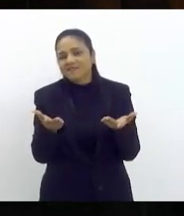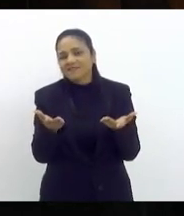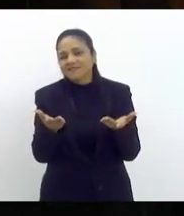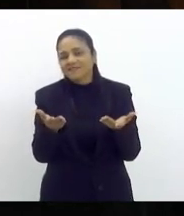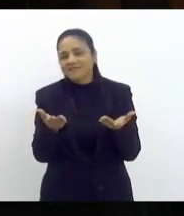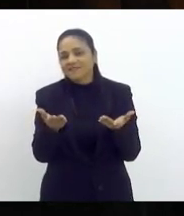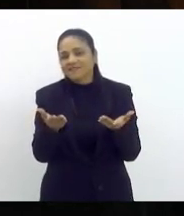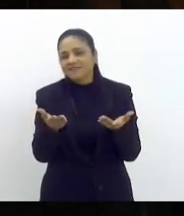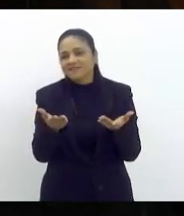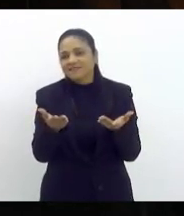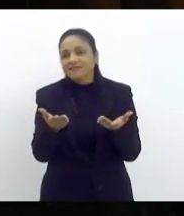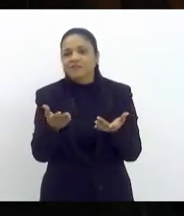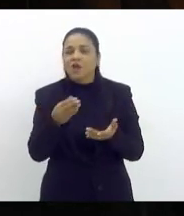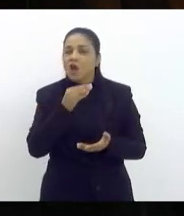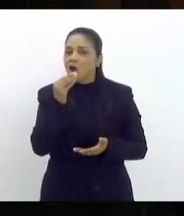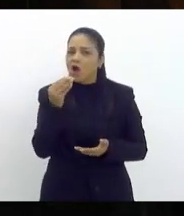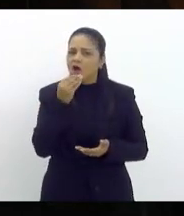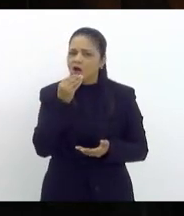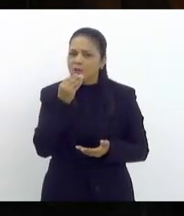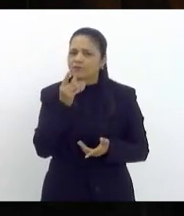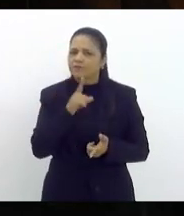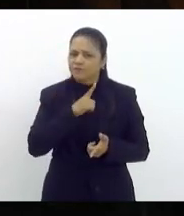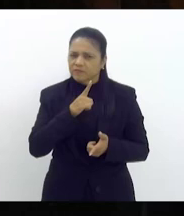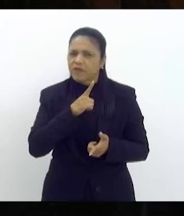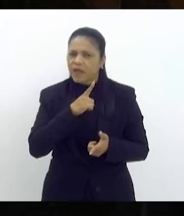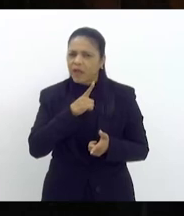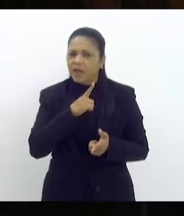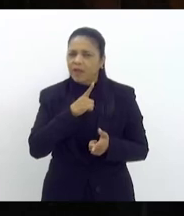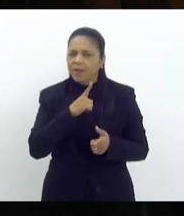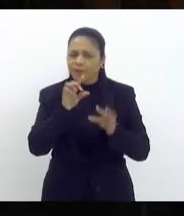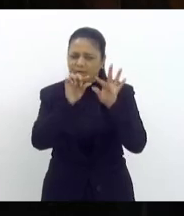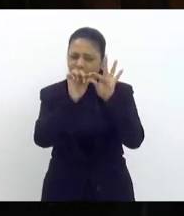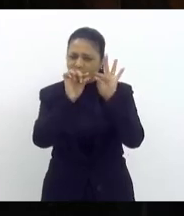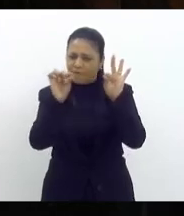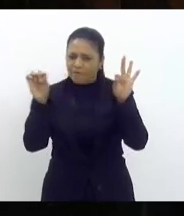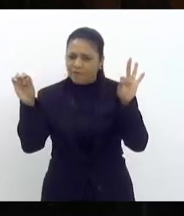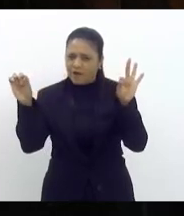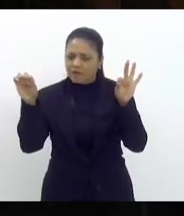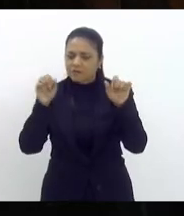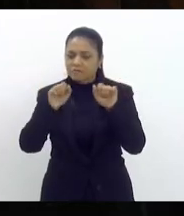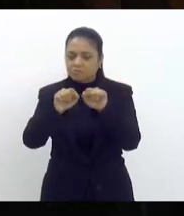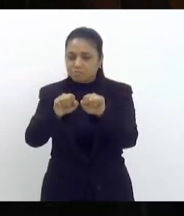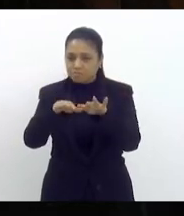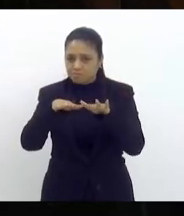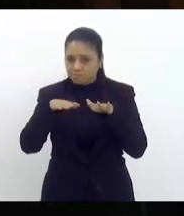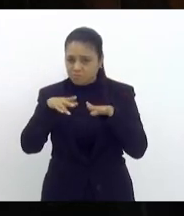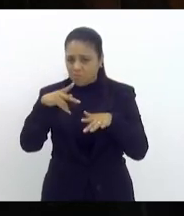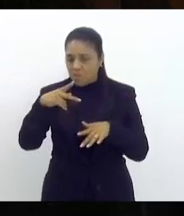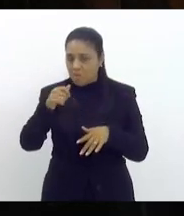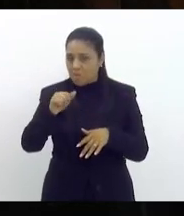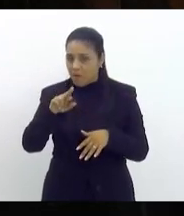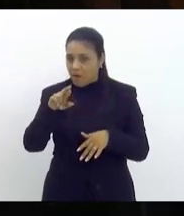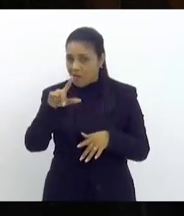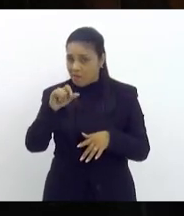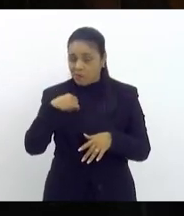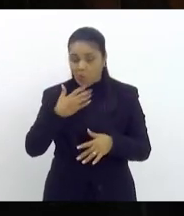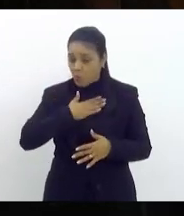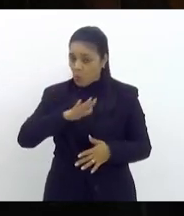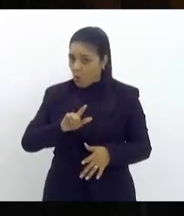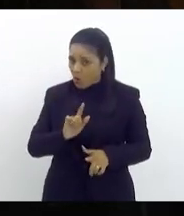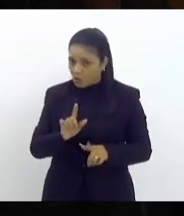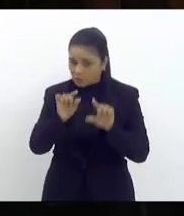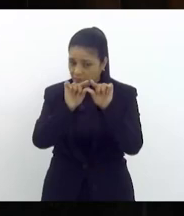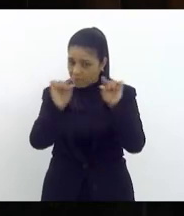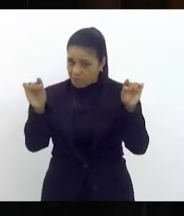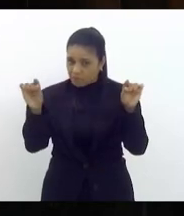obviamente tem um ditado aqui no no no parlamento que eu não gosto desse ditado que eu